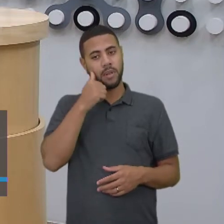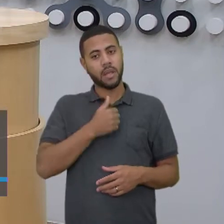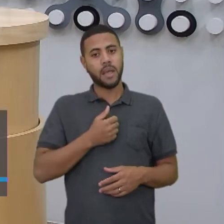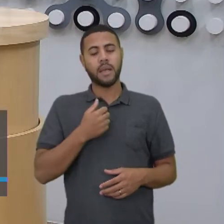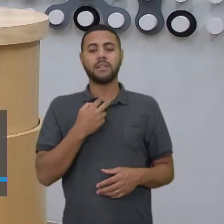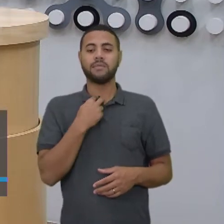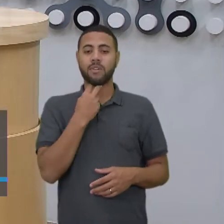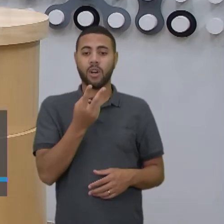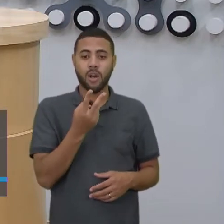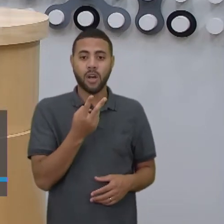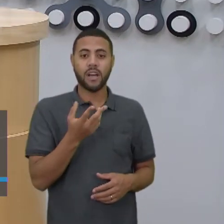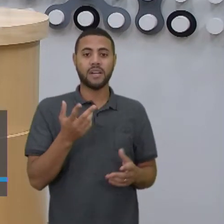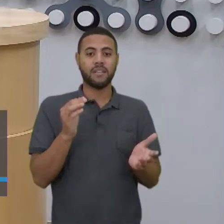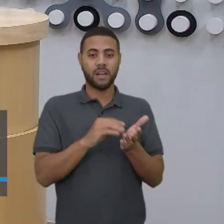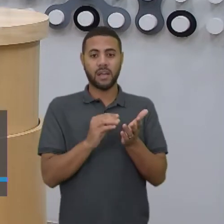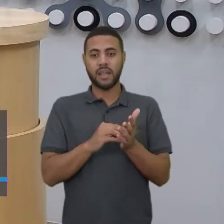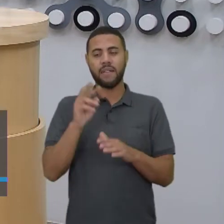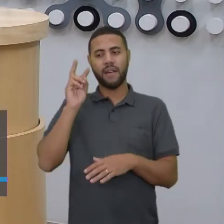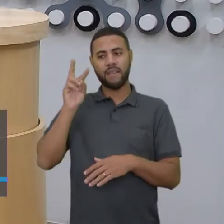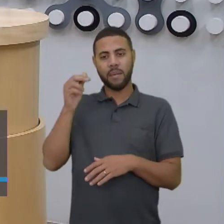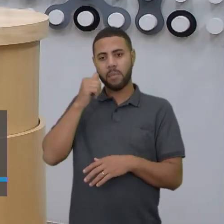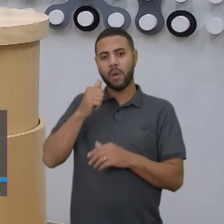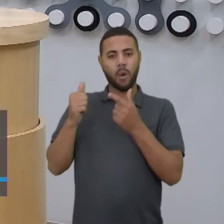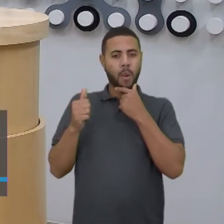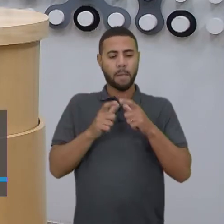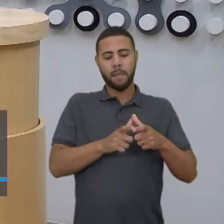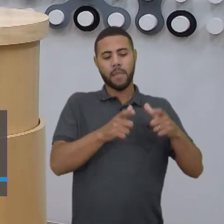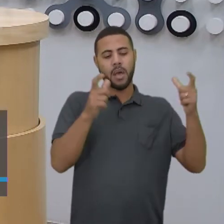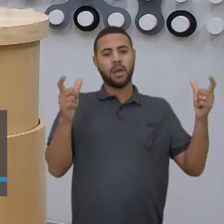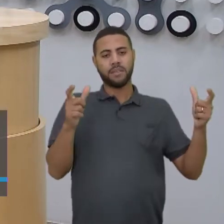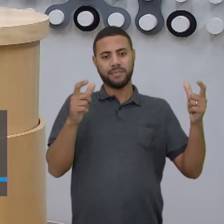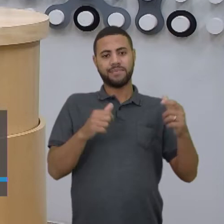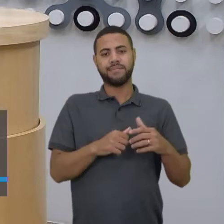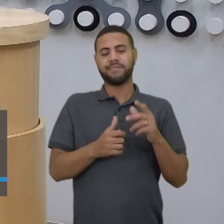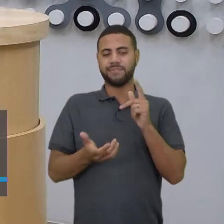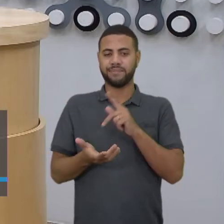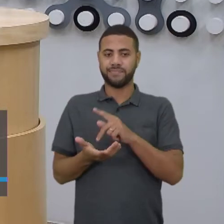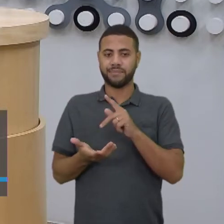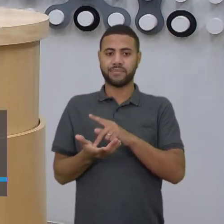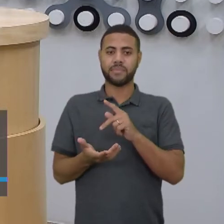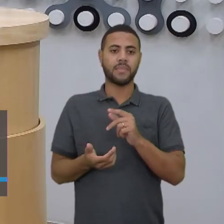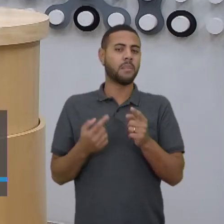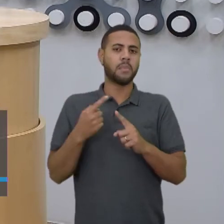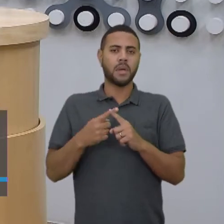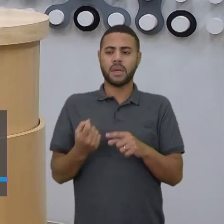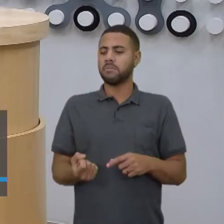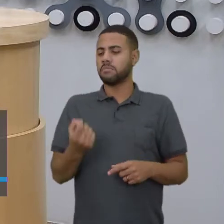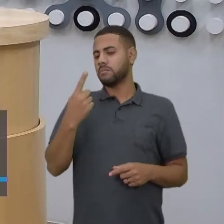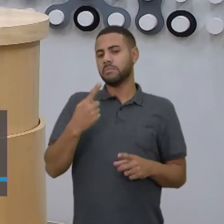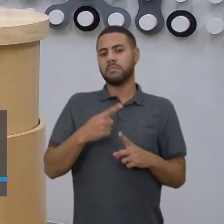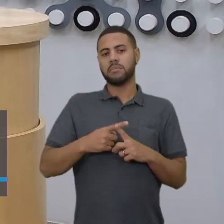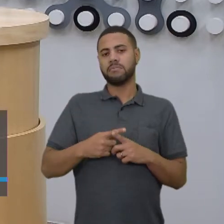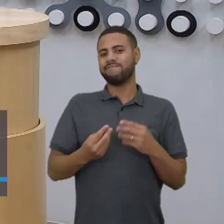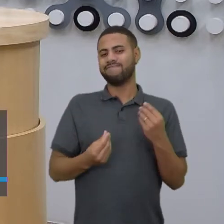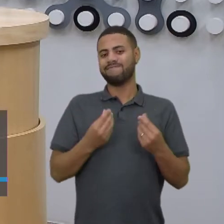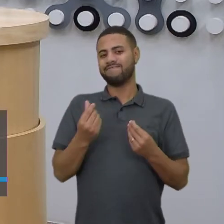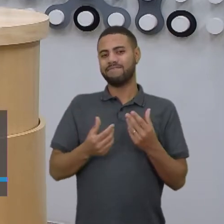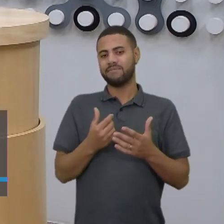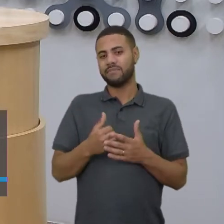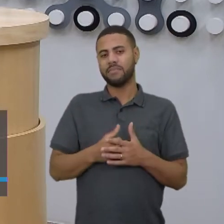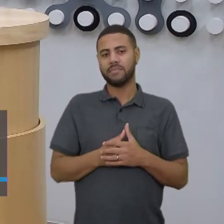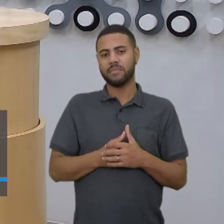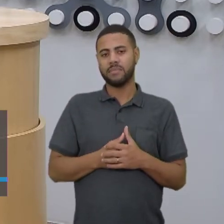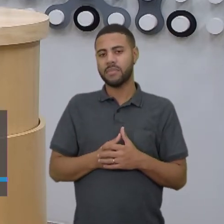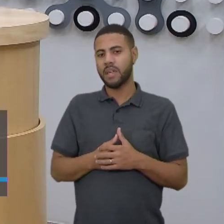se compara em números por igualdade aos homens. Eu tô falando que por que é estranho? É estranho porque não